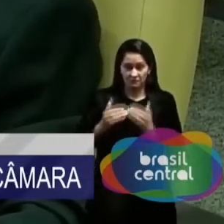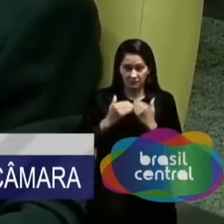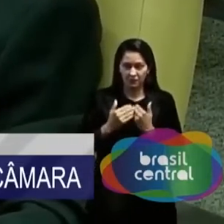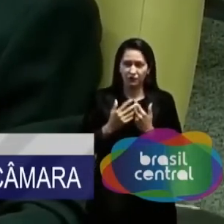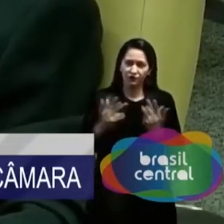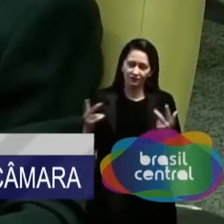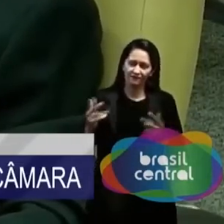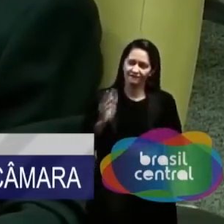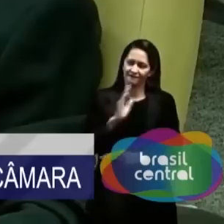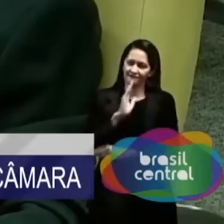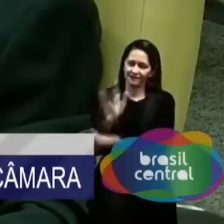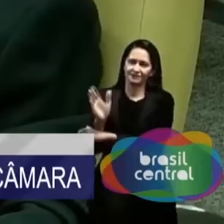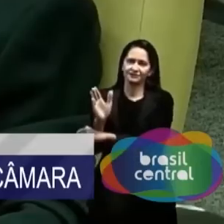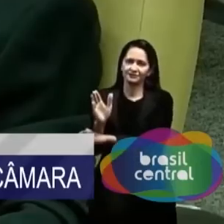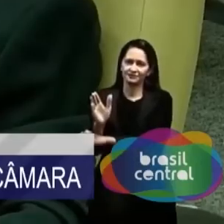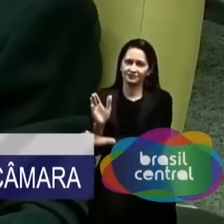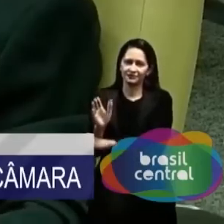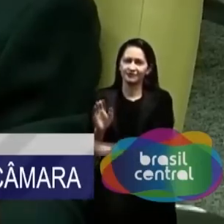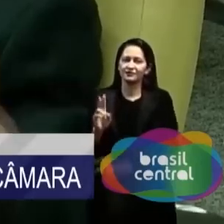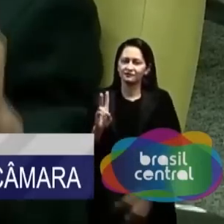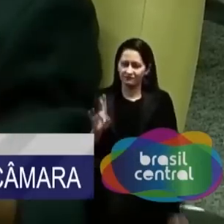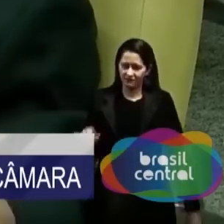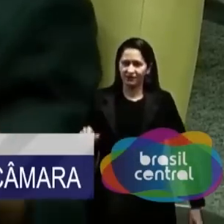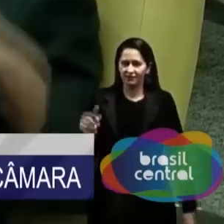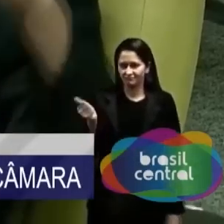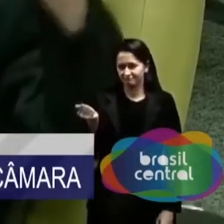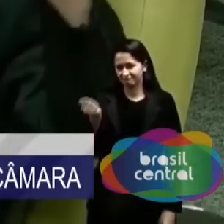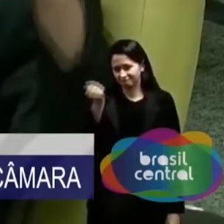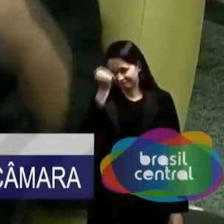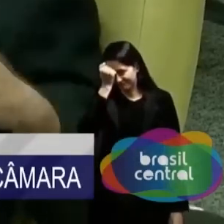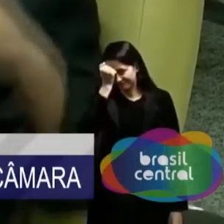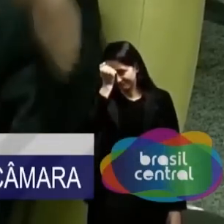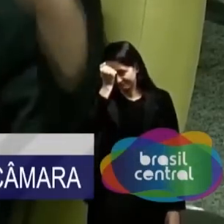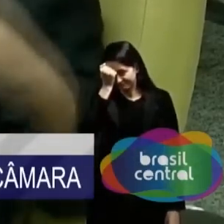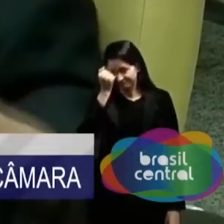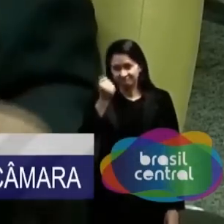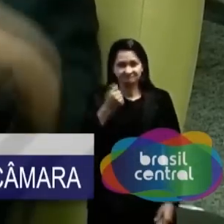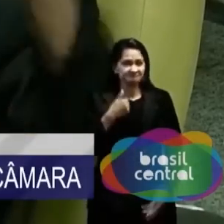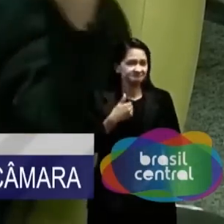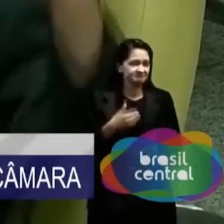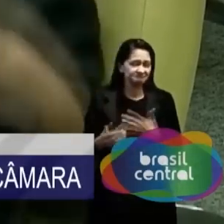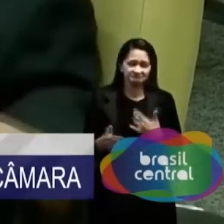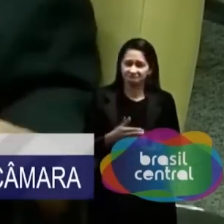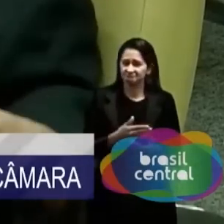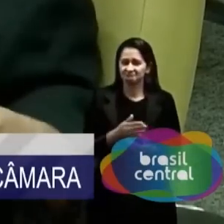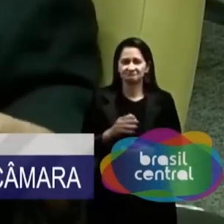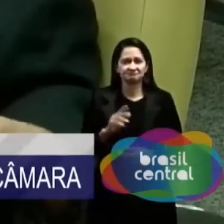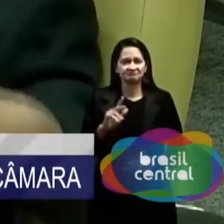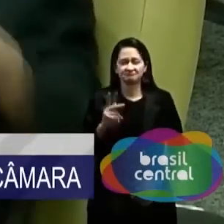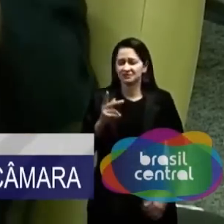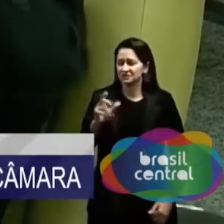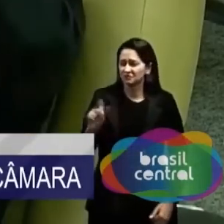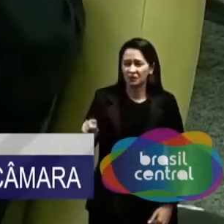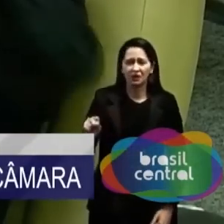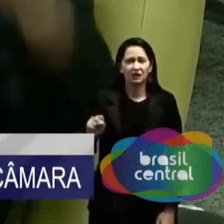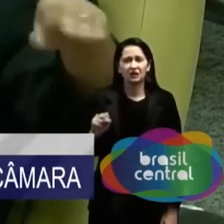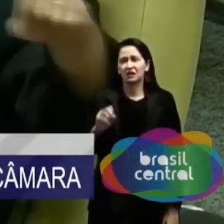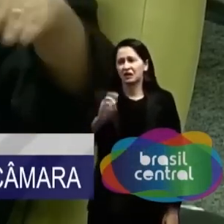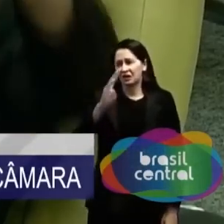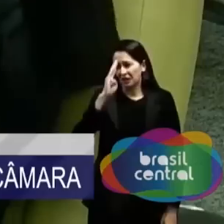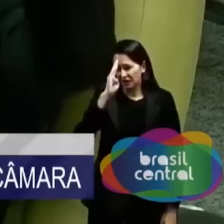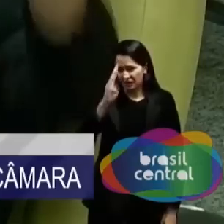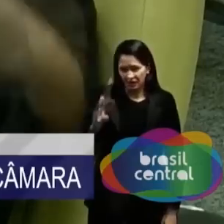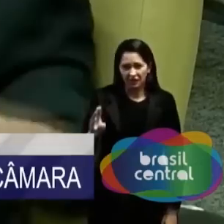mesmo jeito. Vai voltar com o rabinho entre as pernas. E repito, não me importa se é hétero ou gay. Não me importa